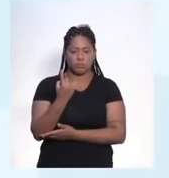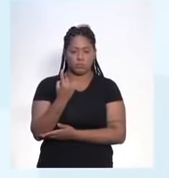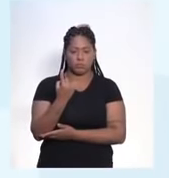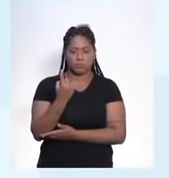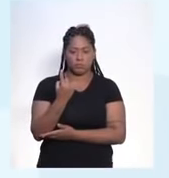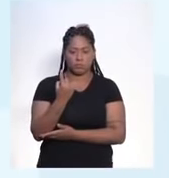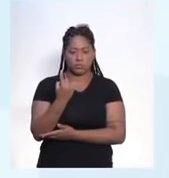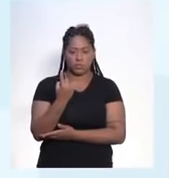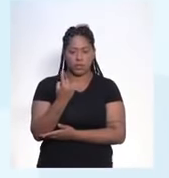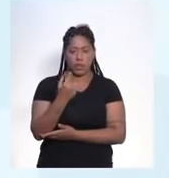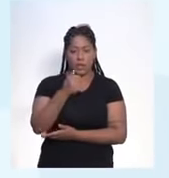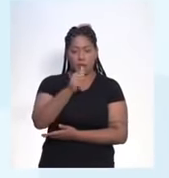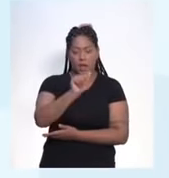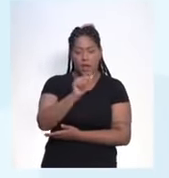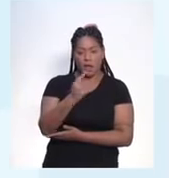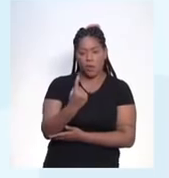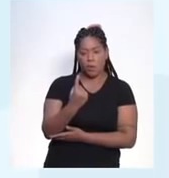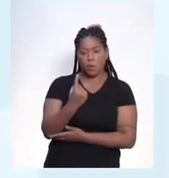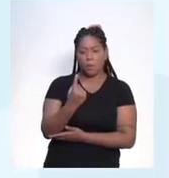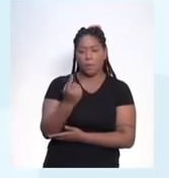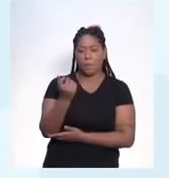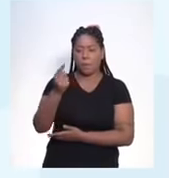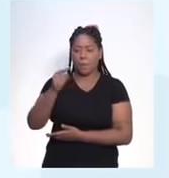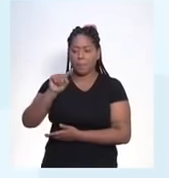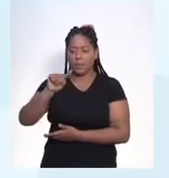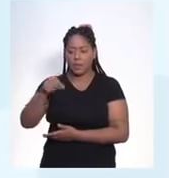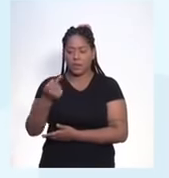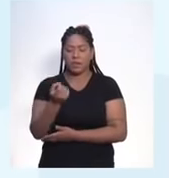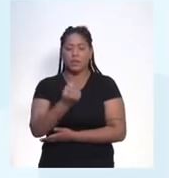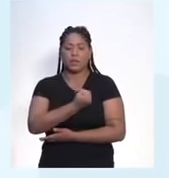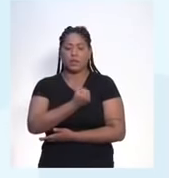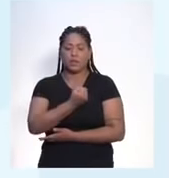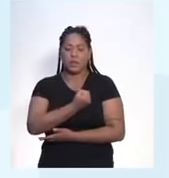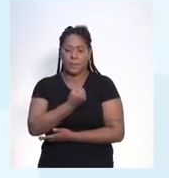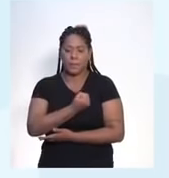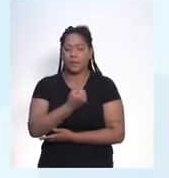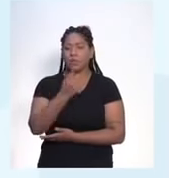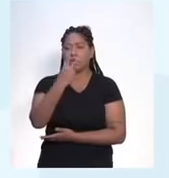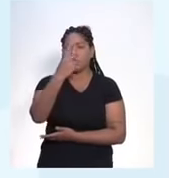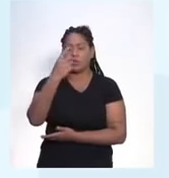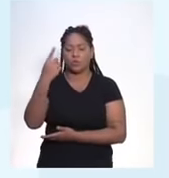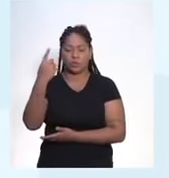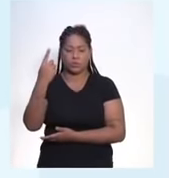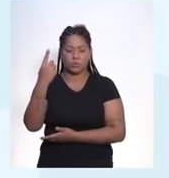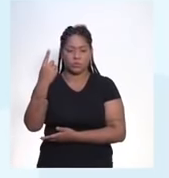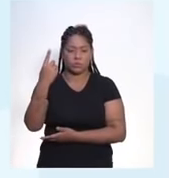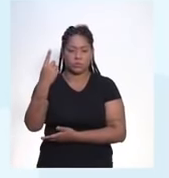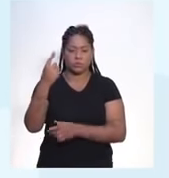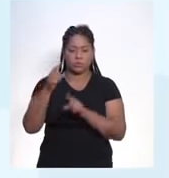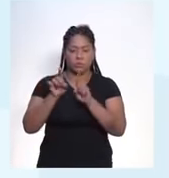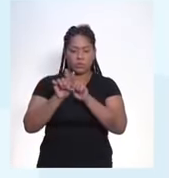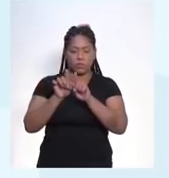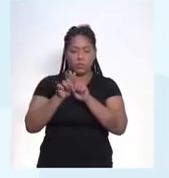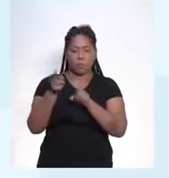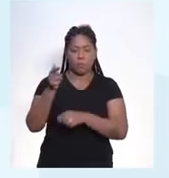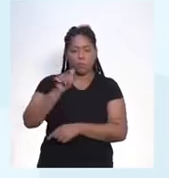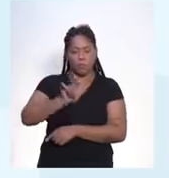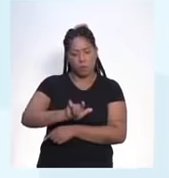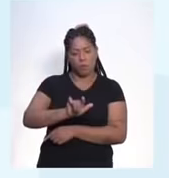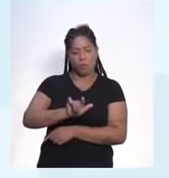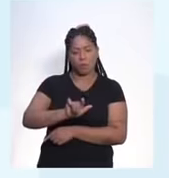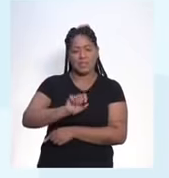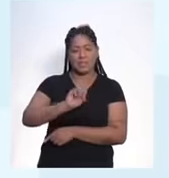ordenado dois negativos e um aí do Y para o próximo a mesma ideia